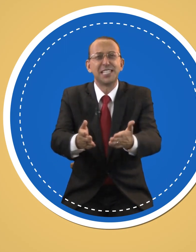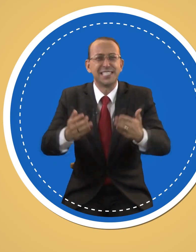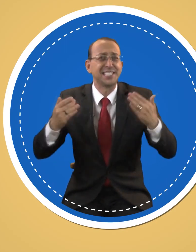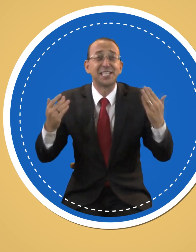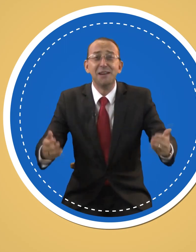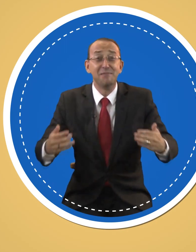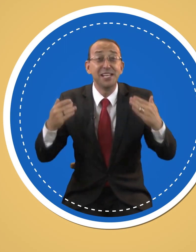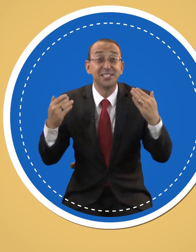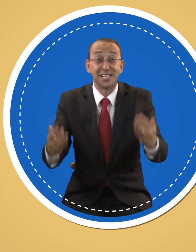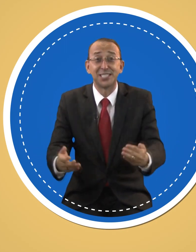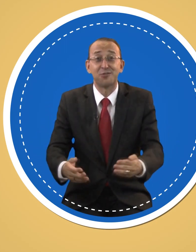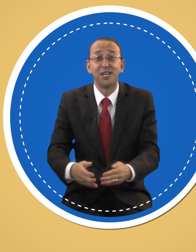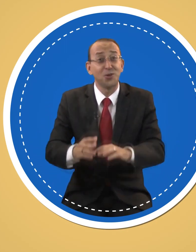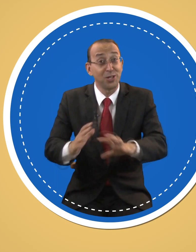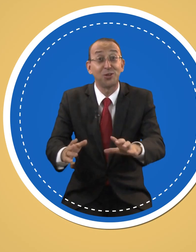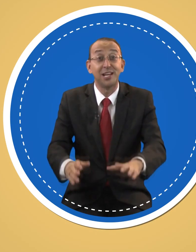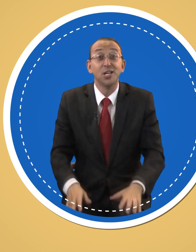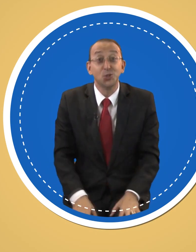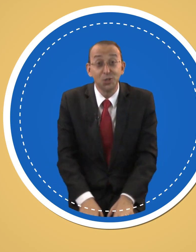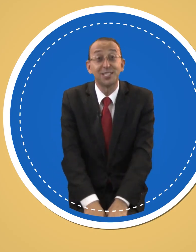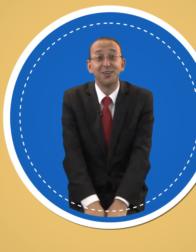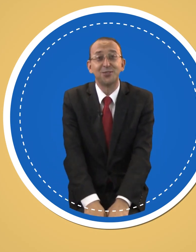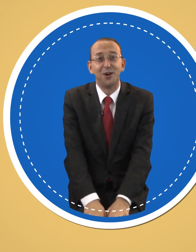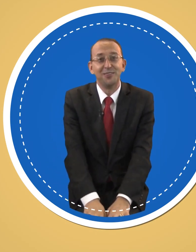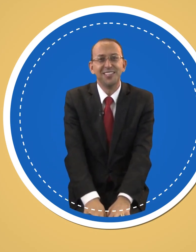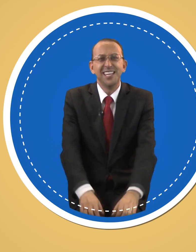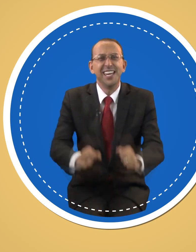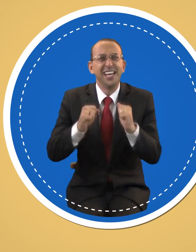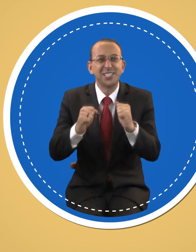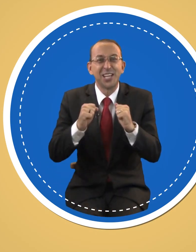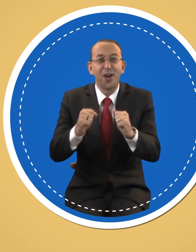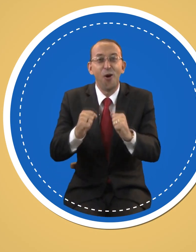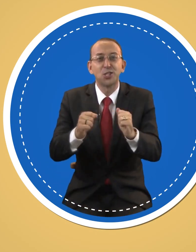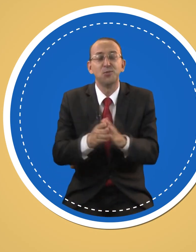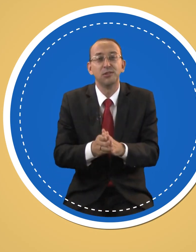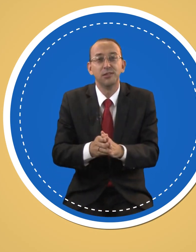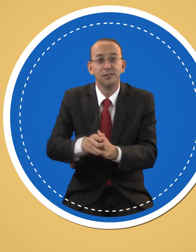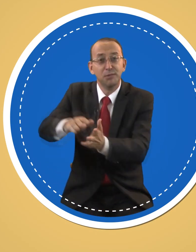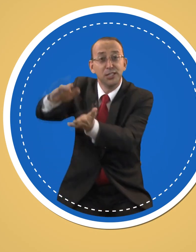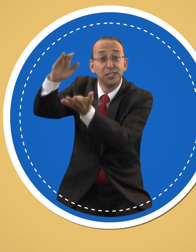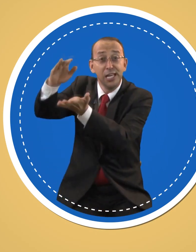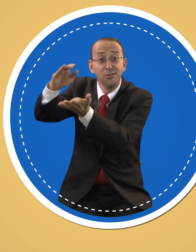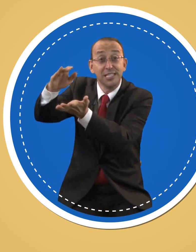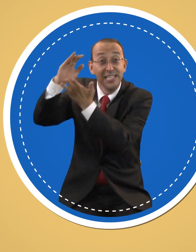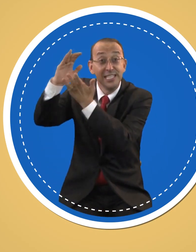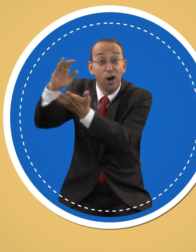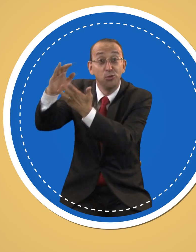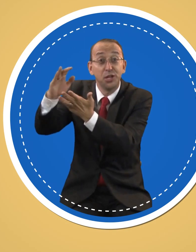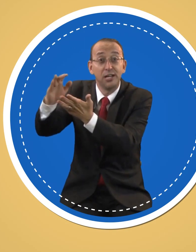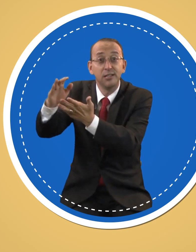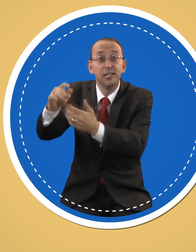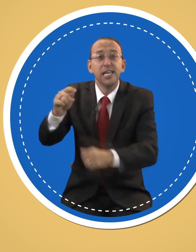deixa você extremamente satisfeito com a tua situação atual Esse é ótimo mantos